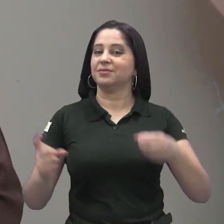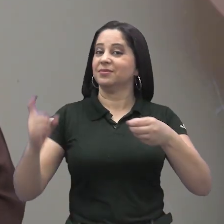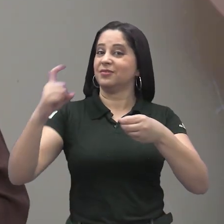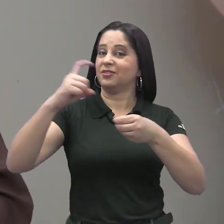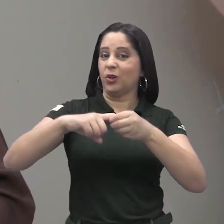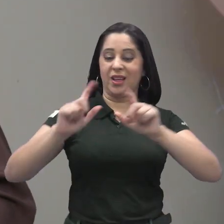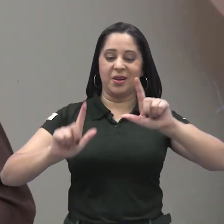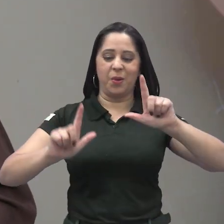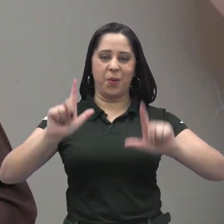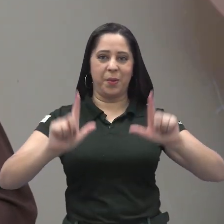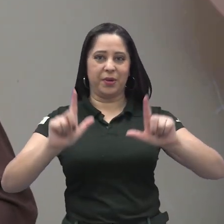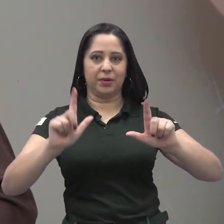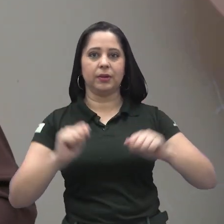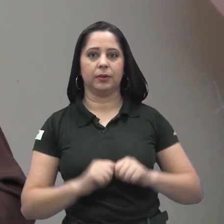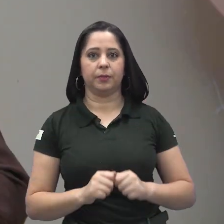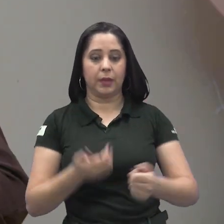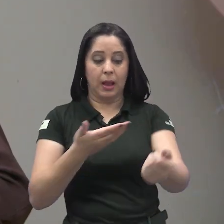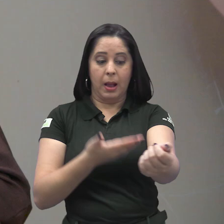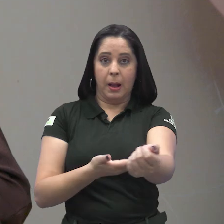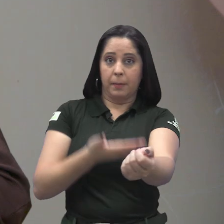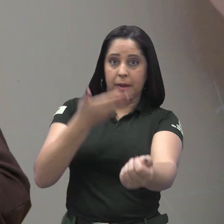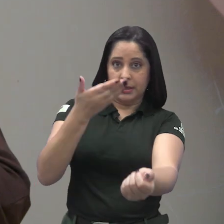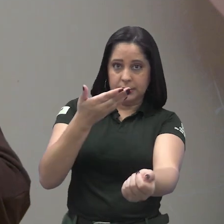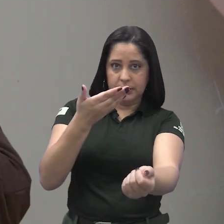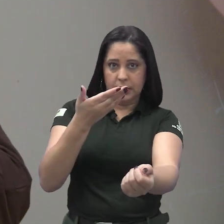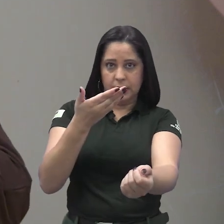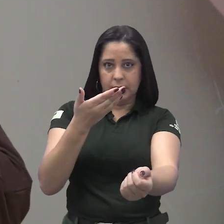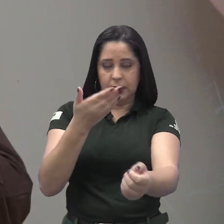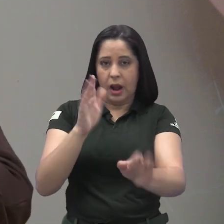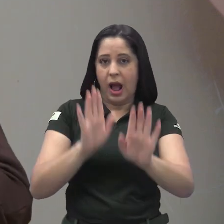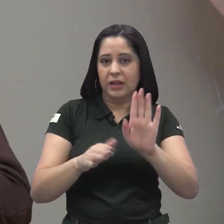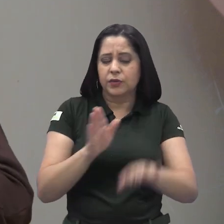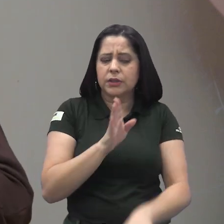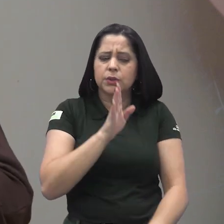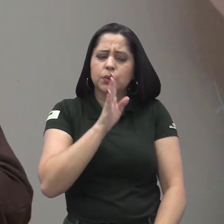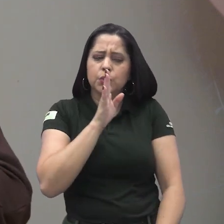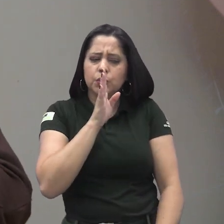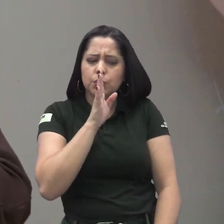De volta com o De Bem com Você, a pressão alta pode até ser